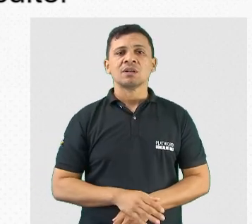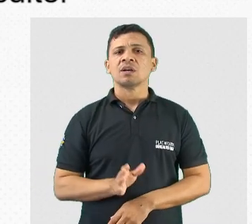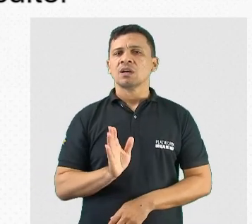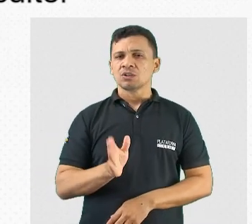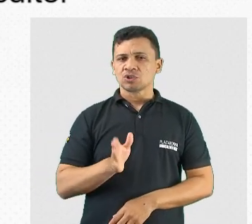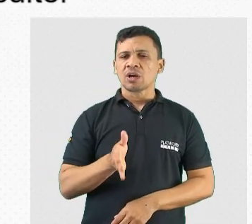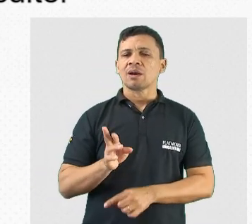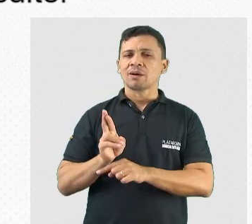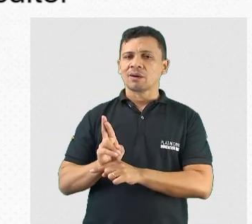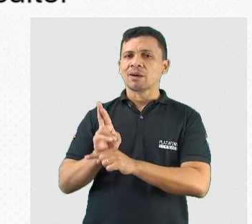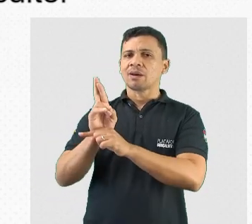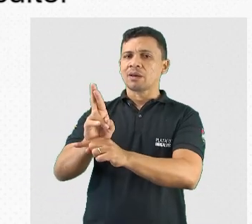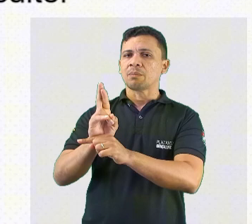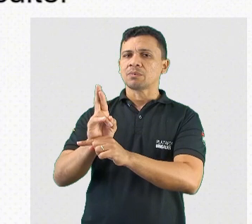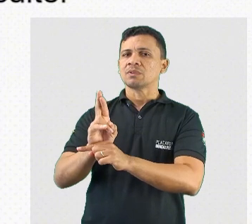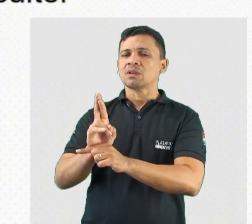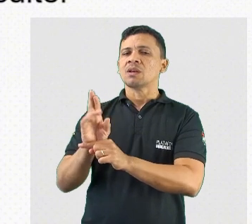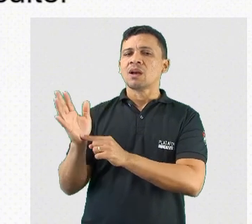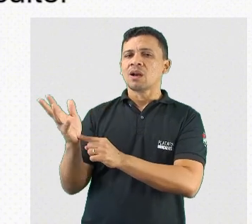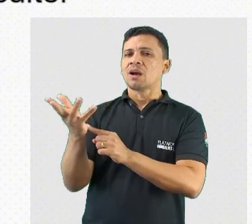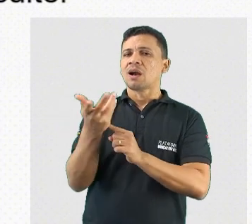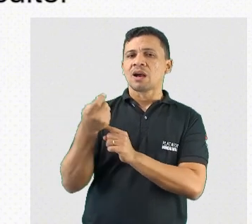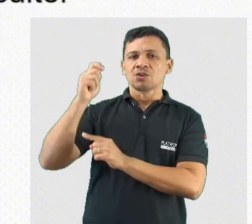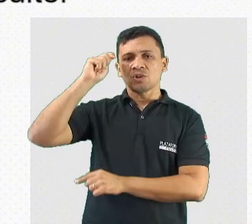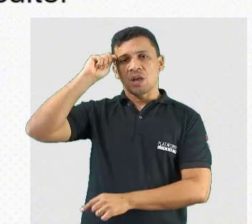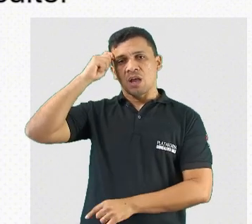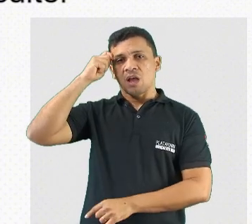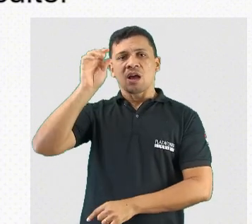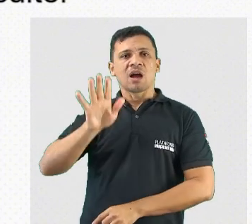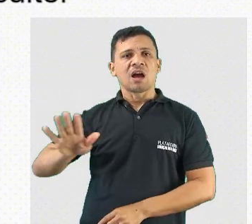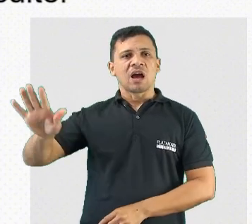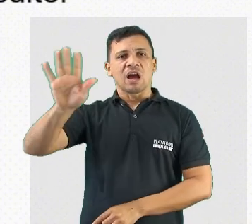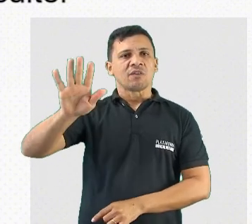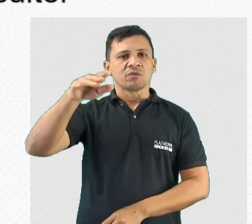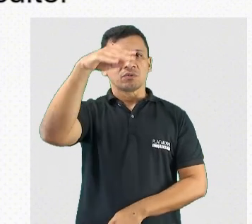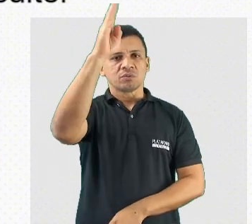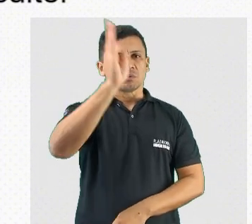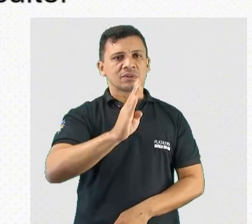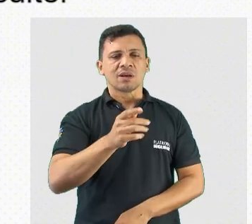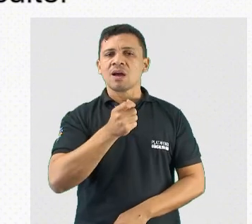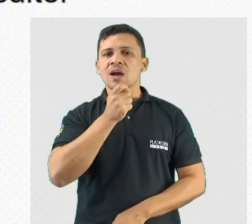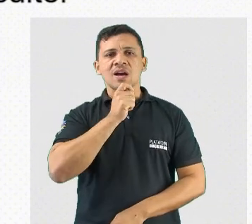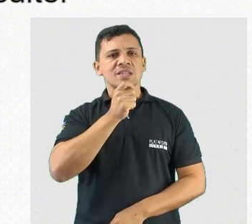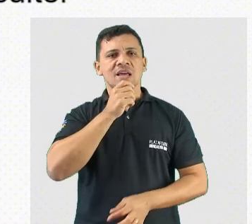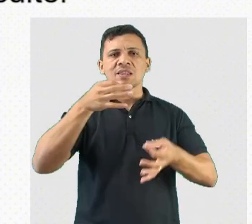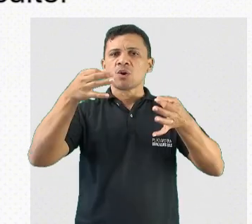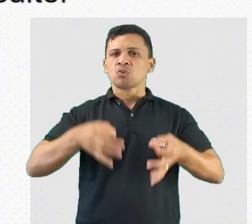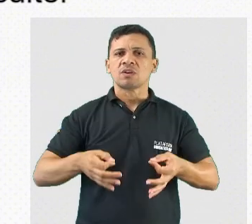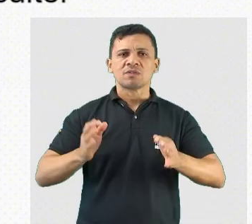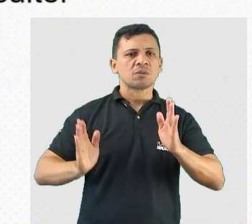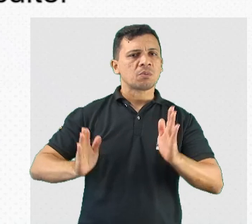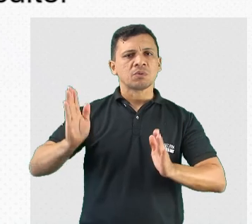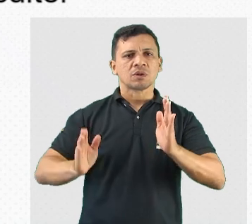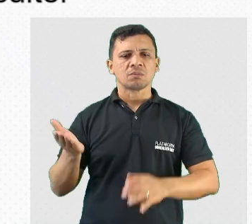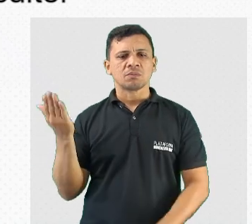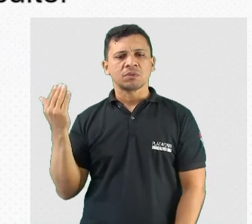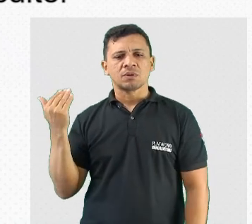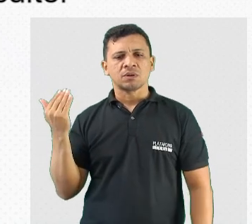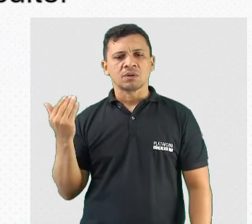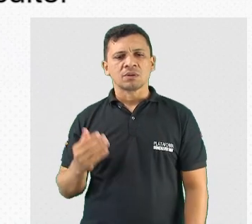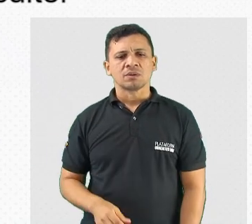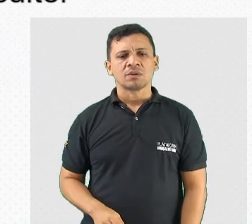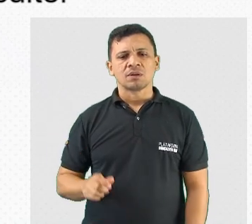considerados representantes da arte afro-brasileira, mesmo não tendo esta definição naquele período. Manuel da